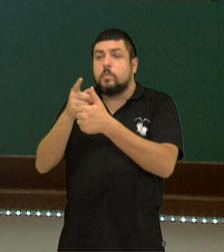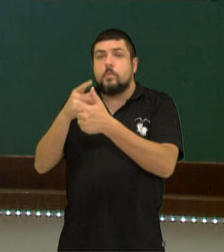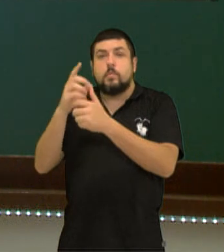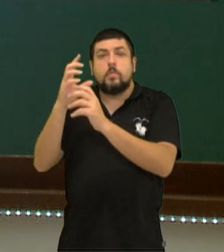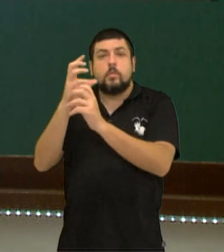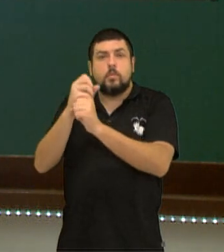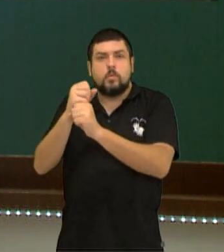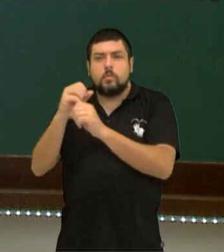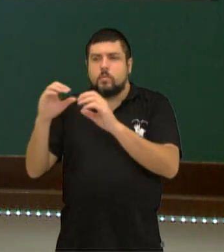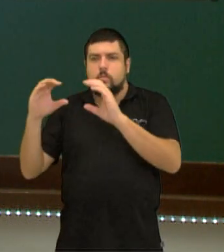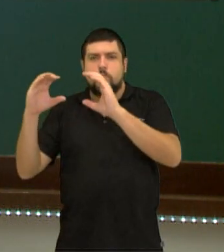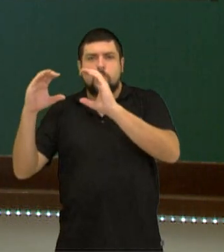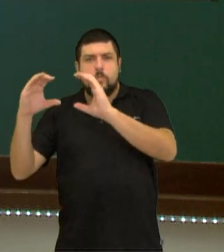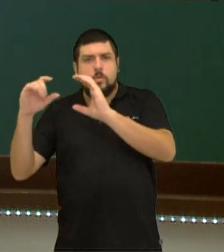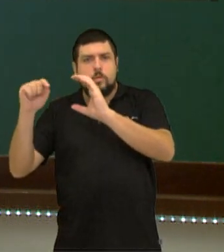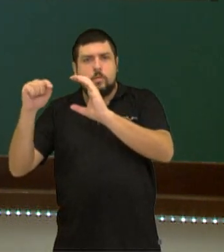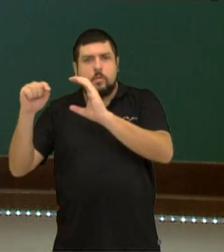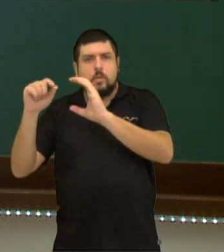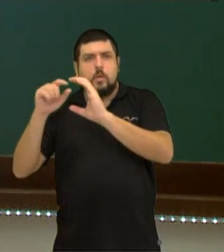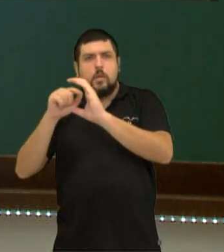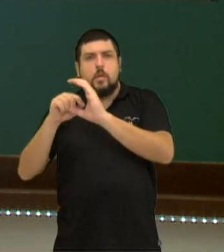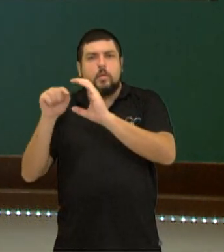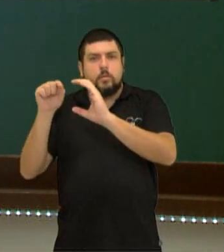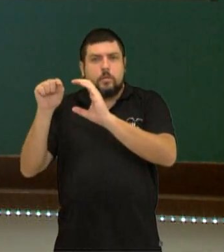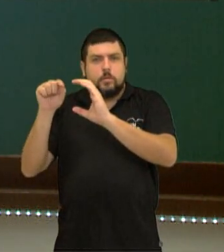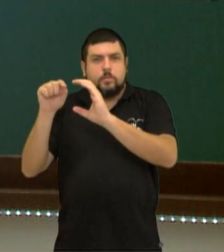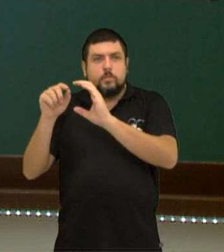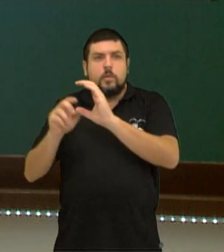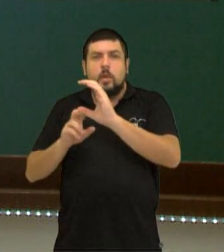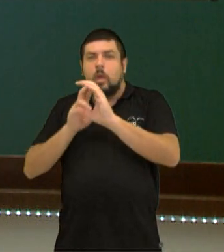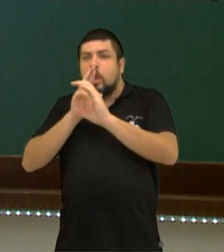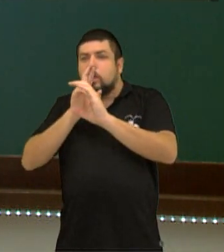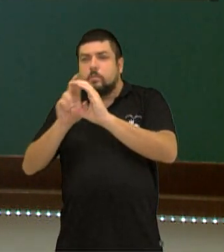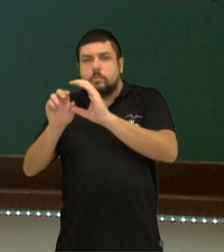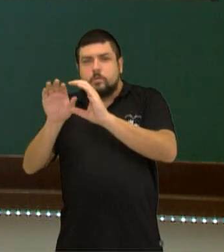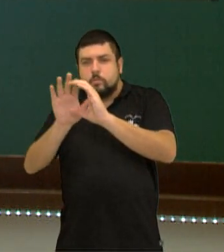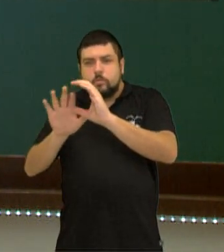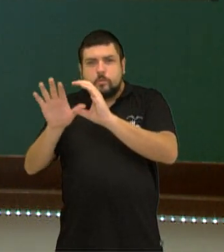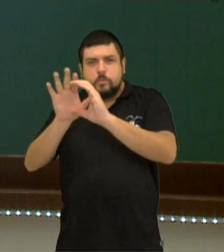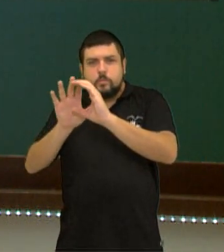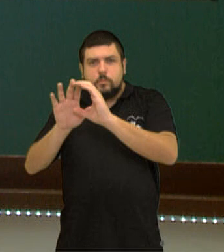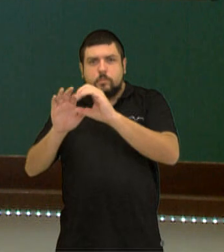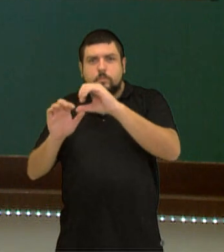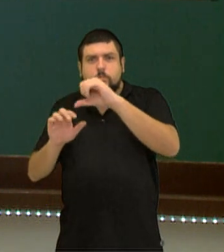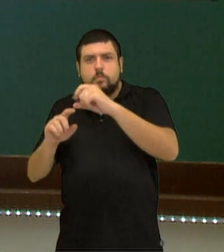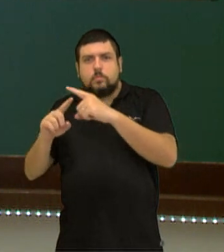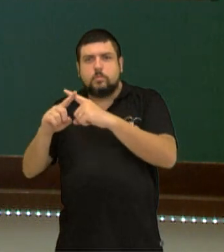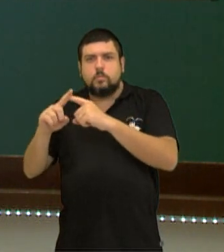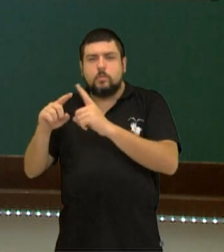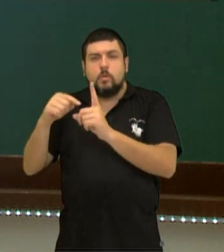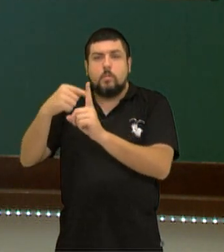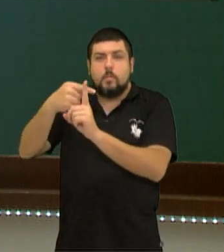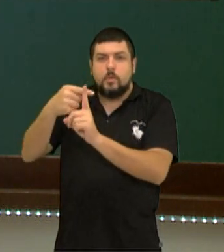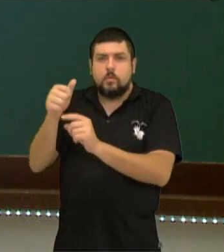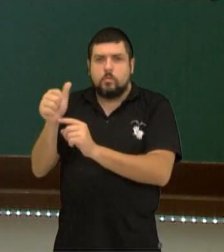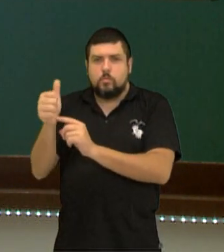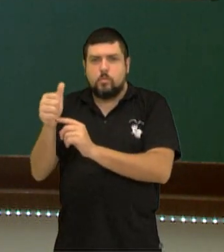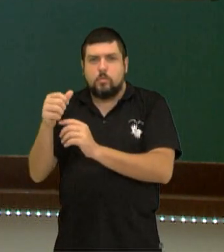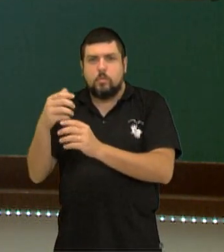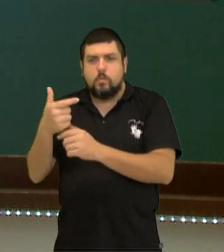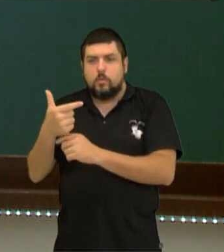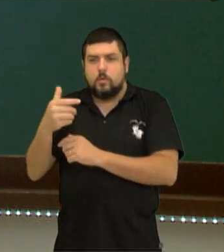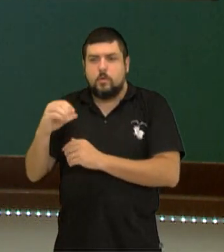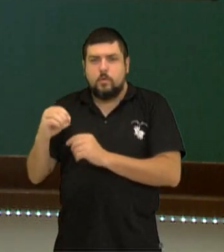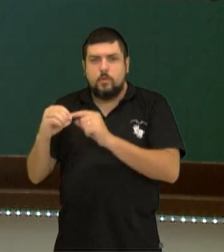ela ser prioridade na resolução. Resolvo o que está aqui dentro, 9 mais 11, 20. E